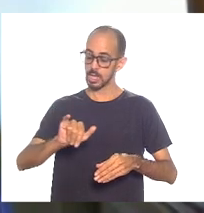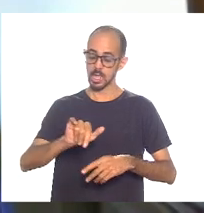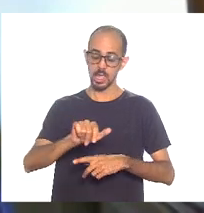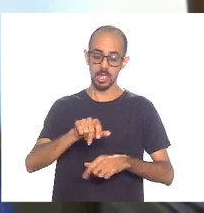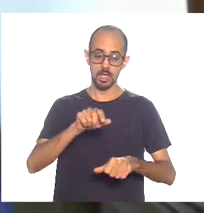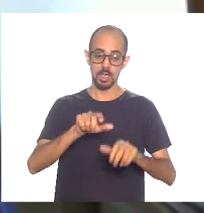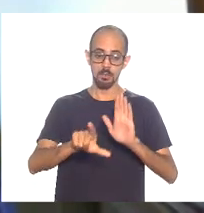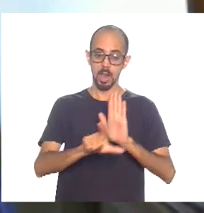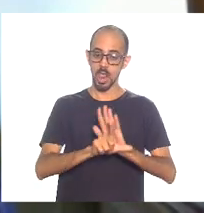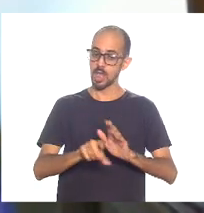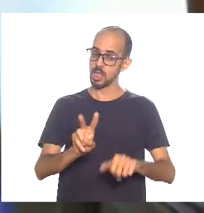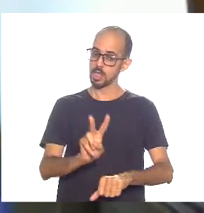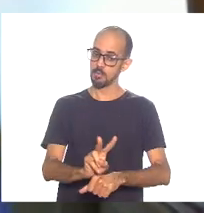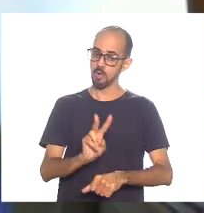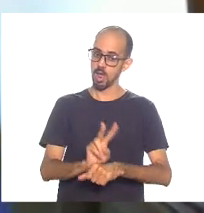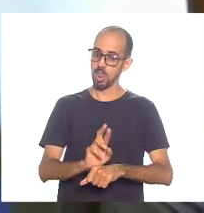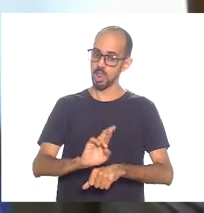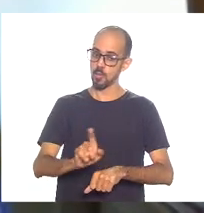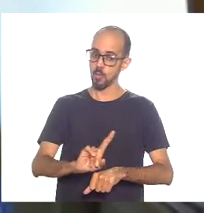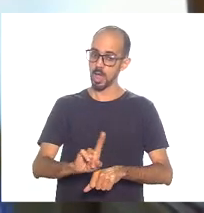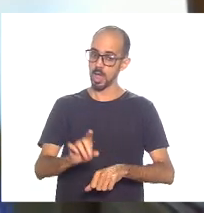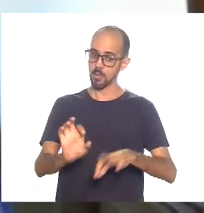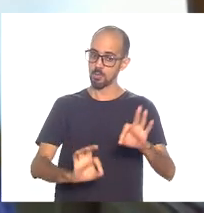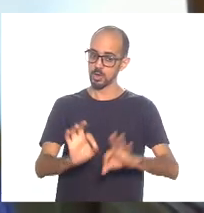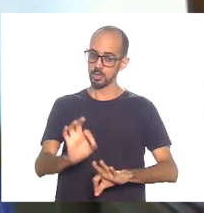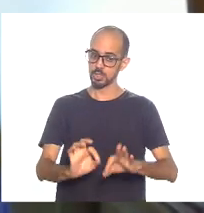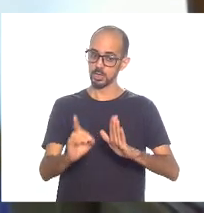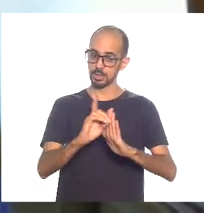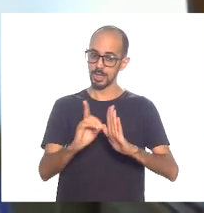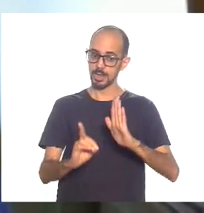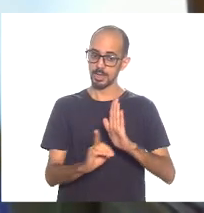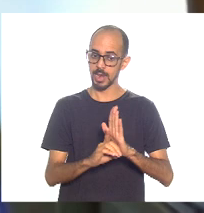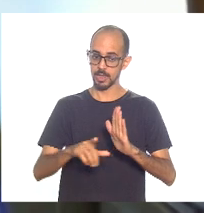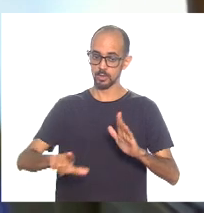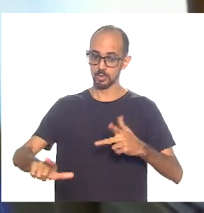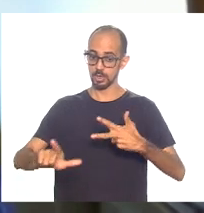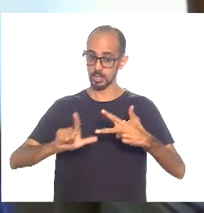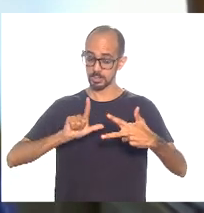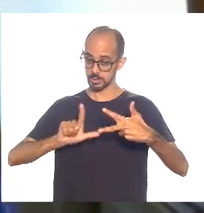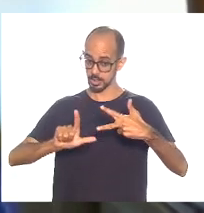um projeto de decreto legislativo respaldado